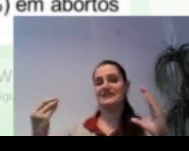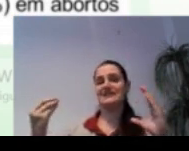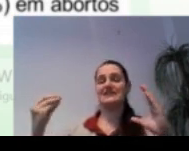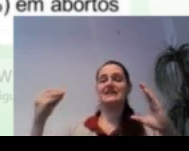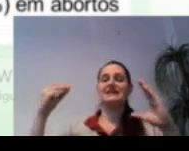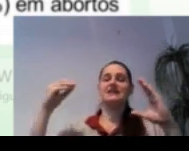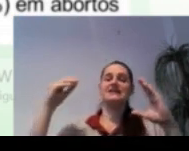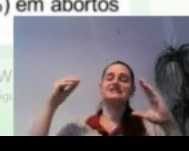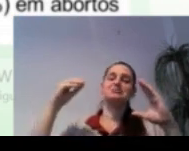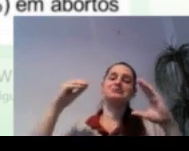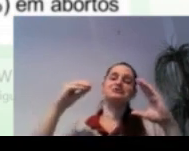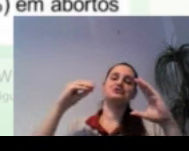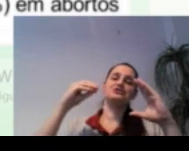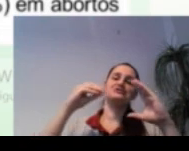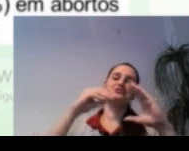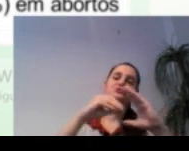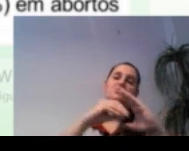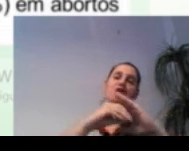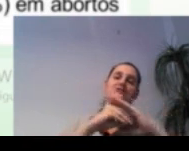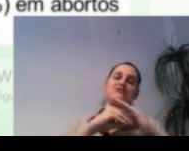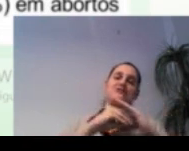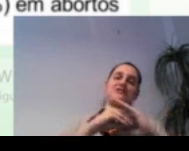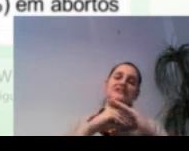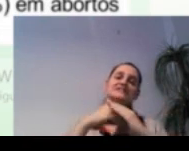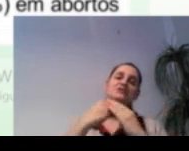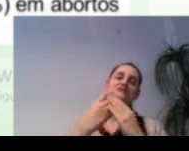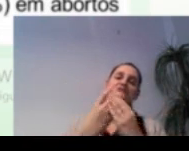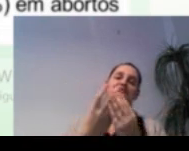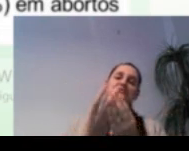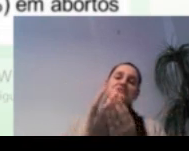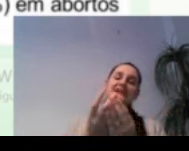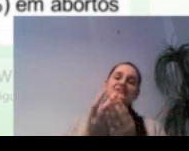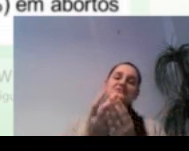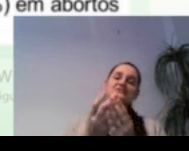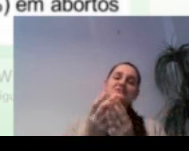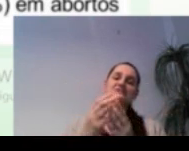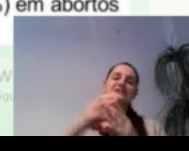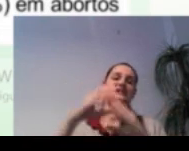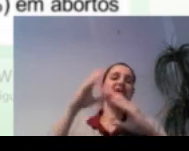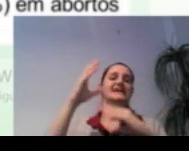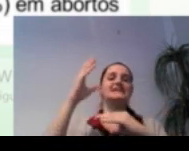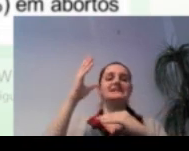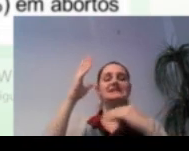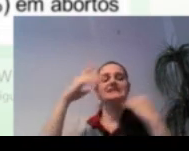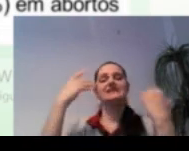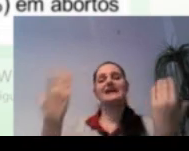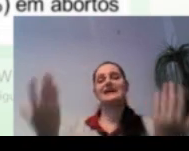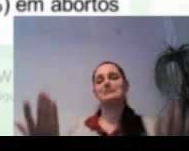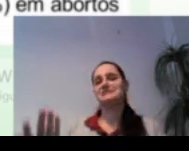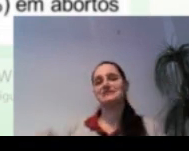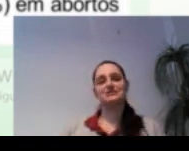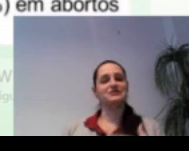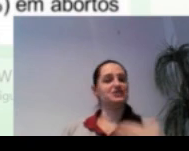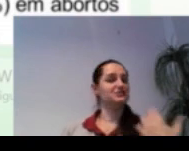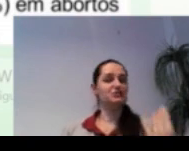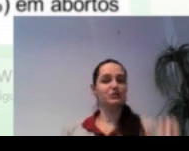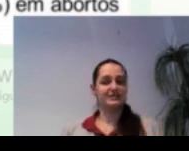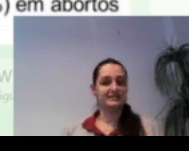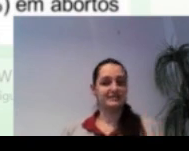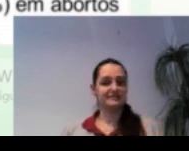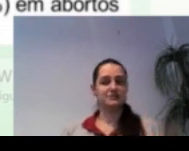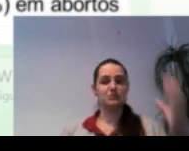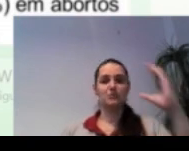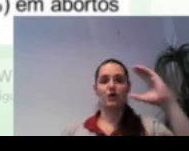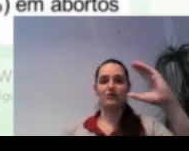só, né? Esse espermatozoide fecunda o óvulo e esse óvulo fecundado, ele acaba se dividindo